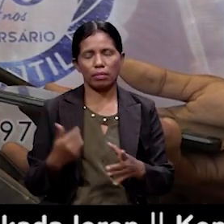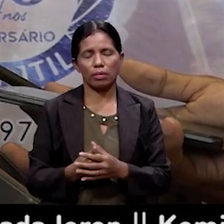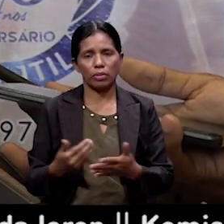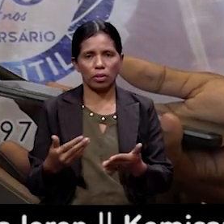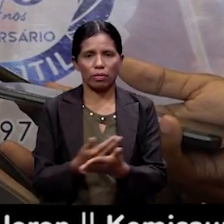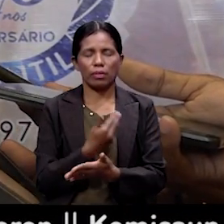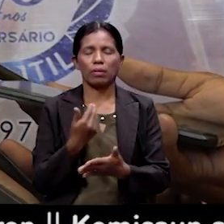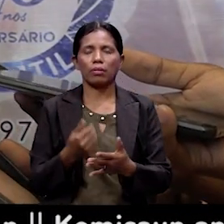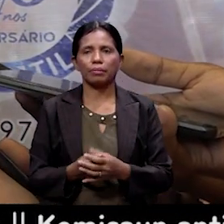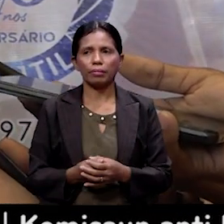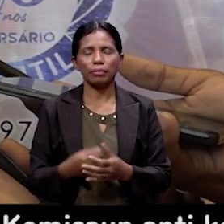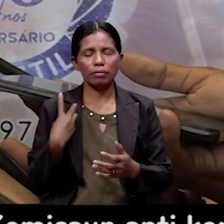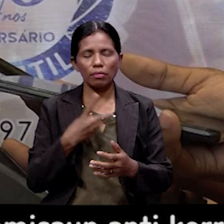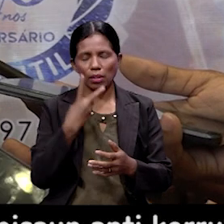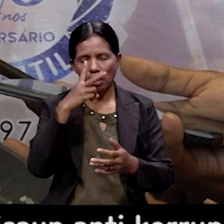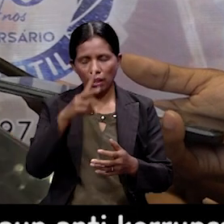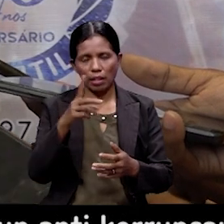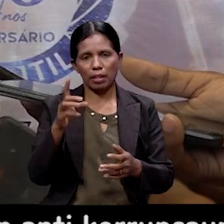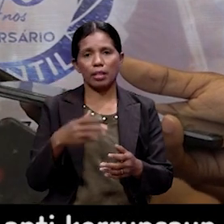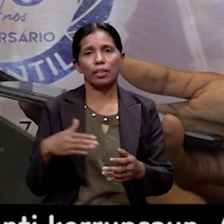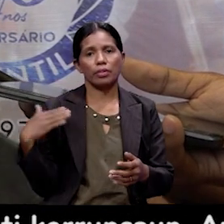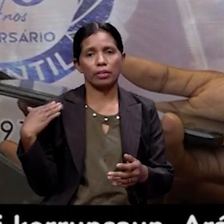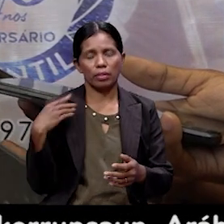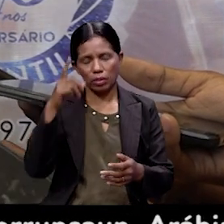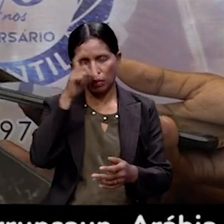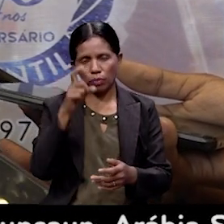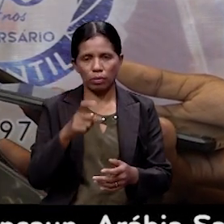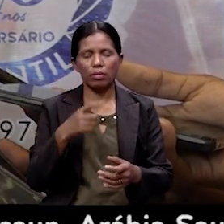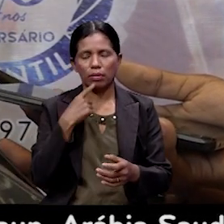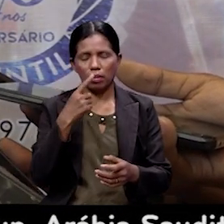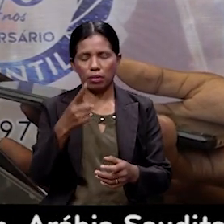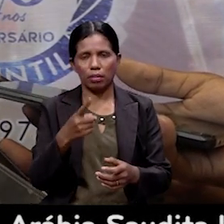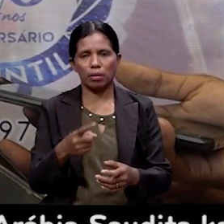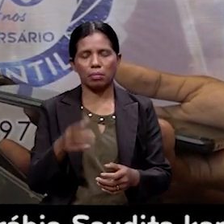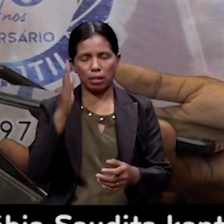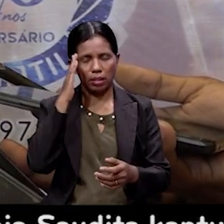Bau konseitu jerasan tua, jerasan foinsai ne, au koloka mos ba mentalidade.